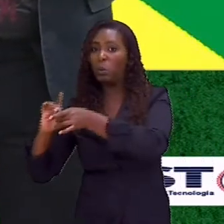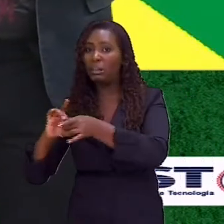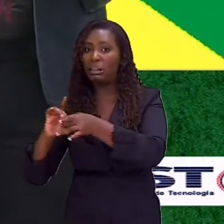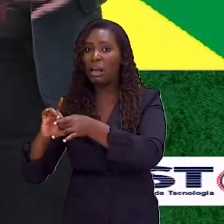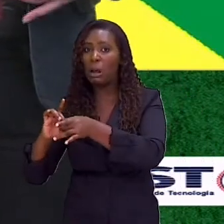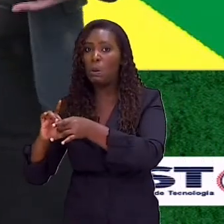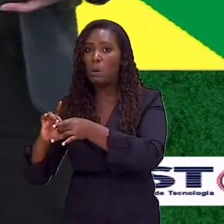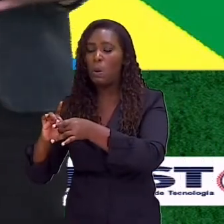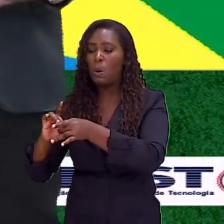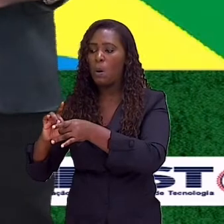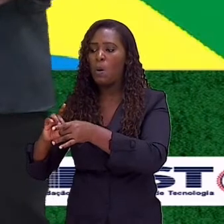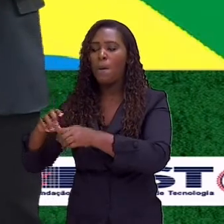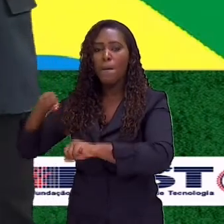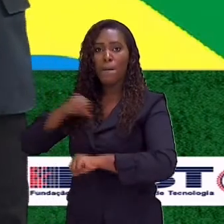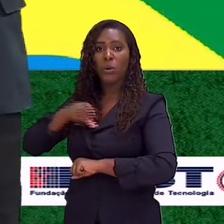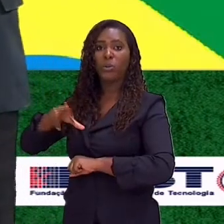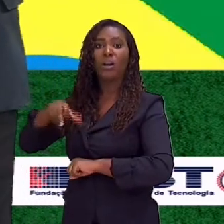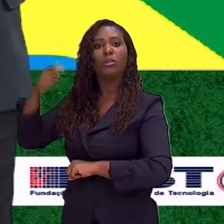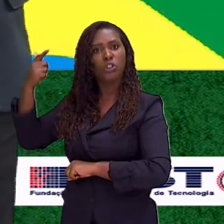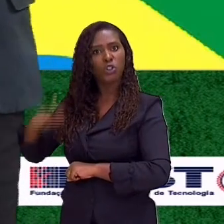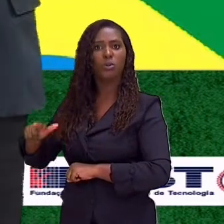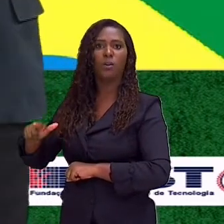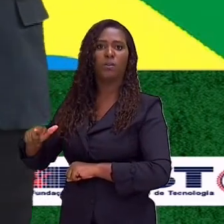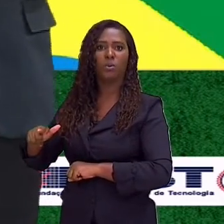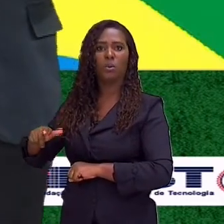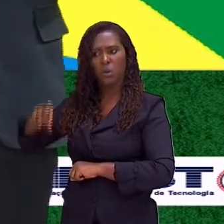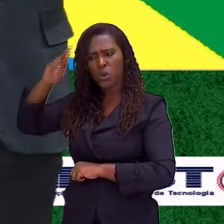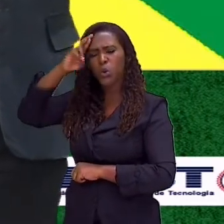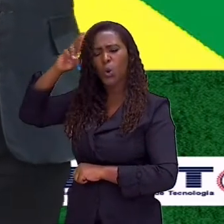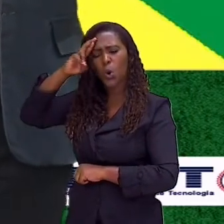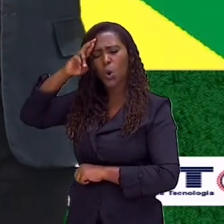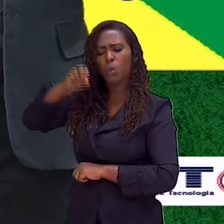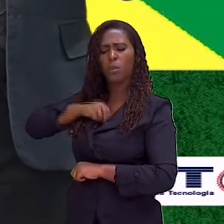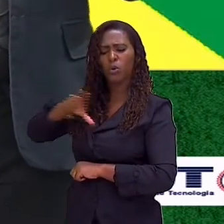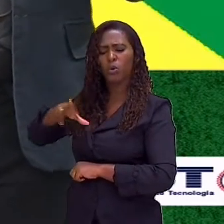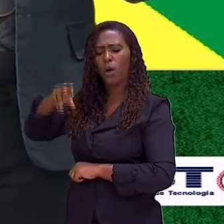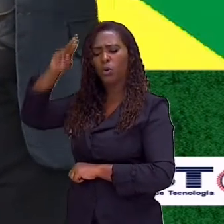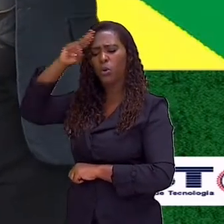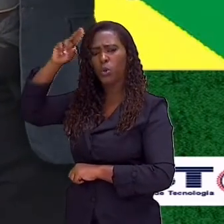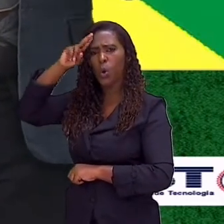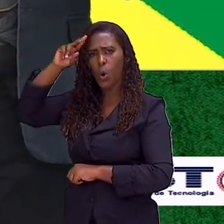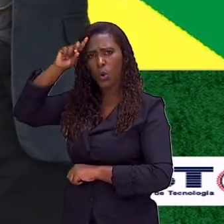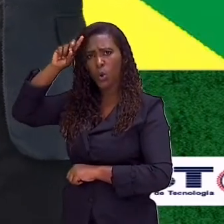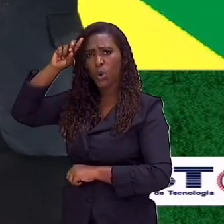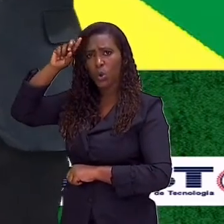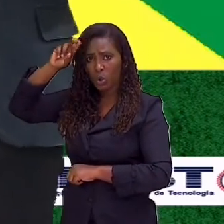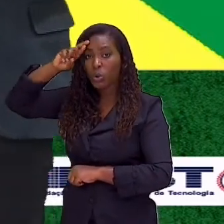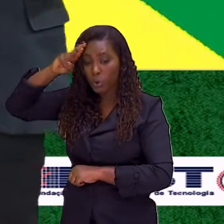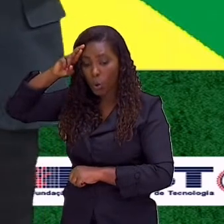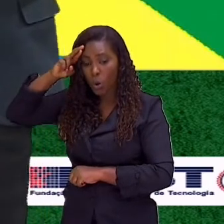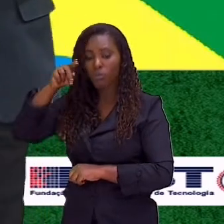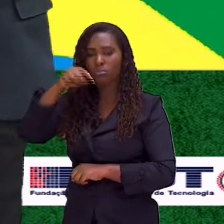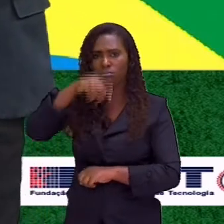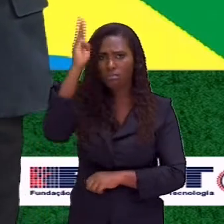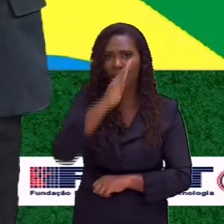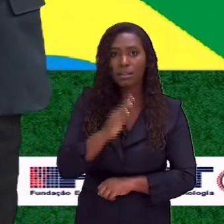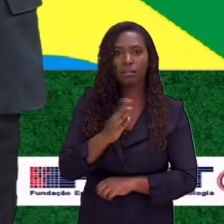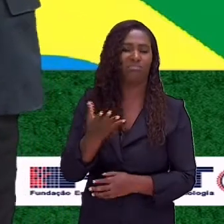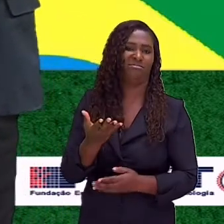É proibido, no preâmbulo da Constituição. A República Federativa do Brasil, ou no primeiro artigo da nossa